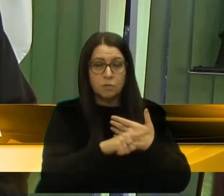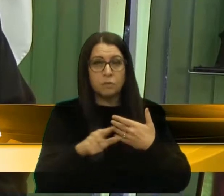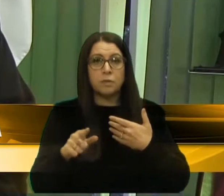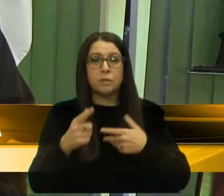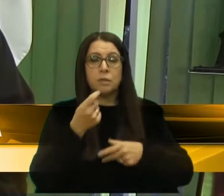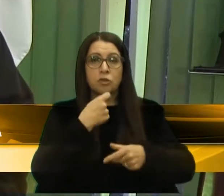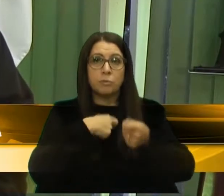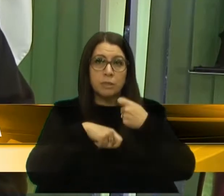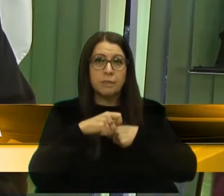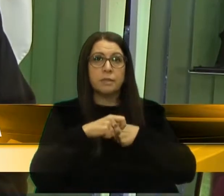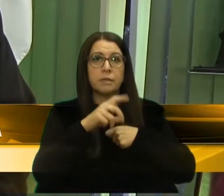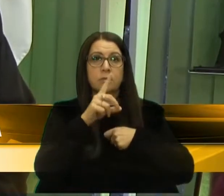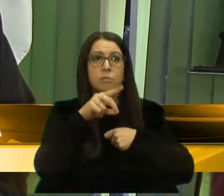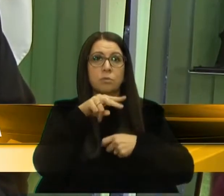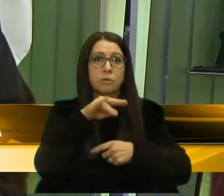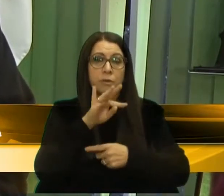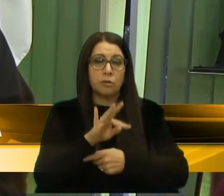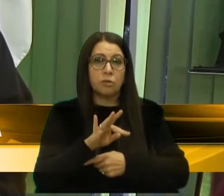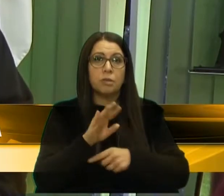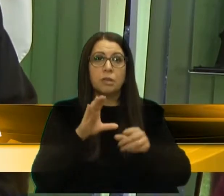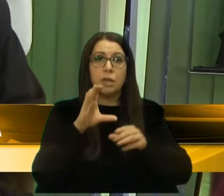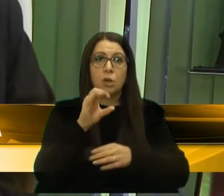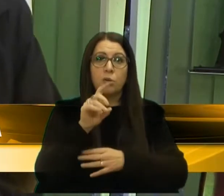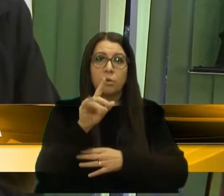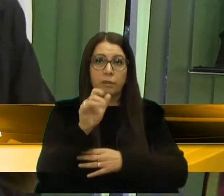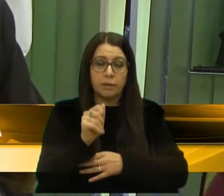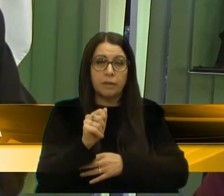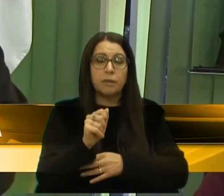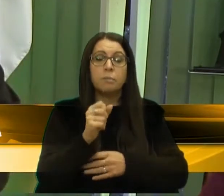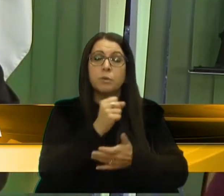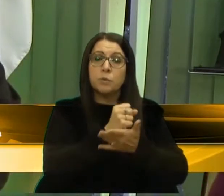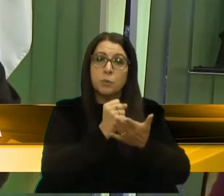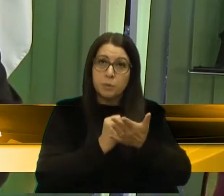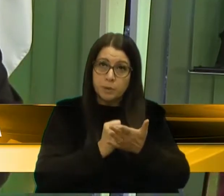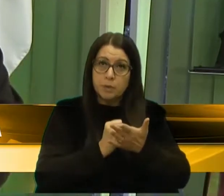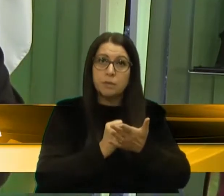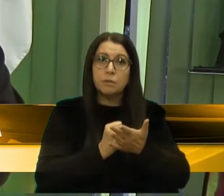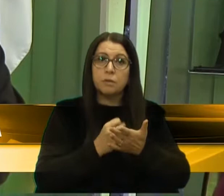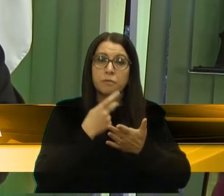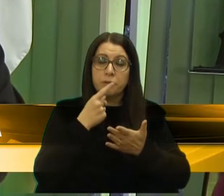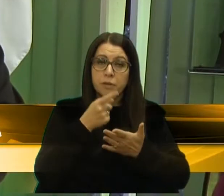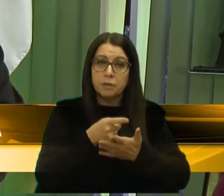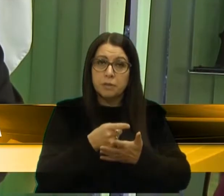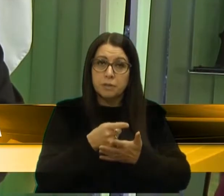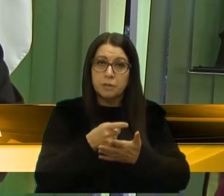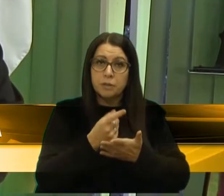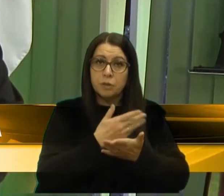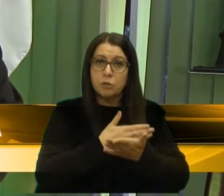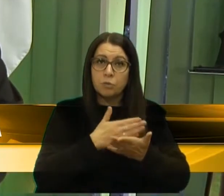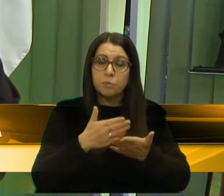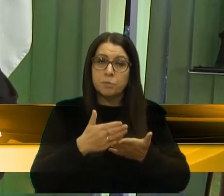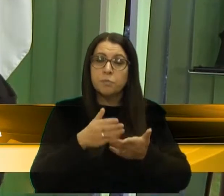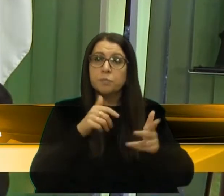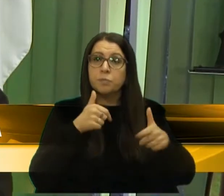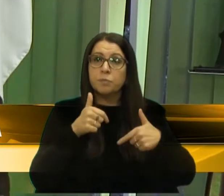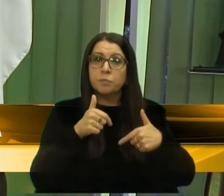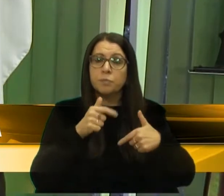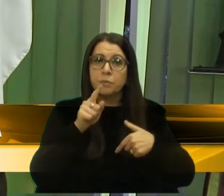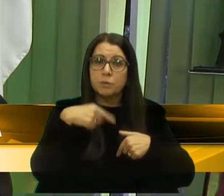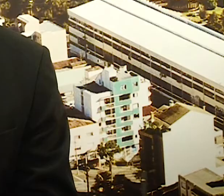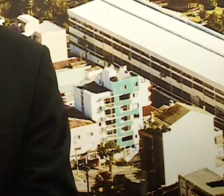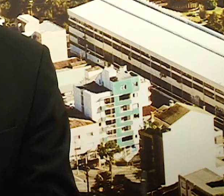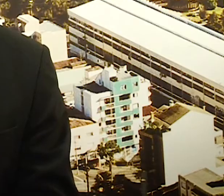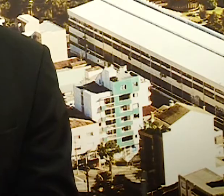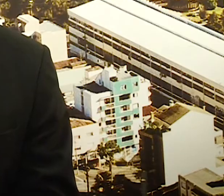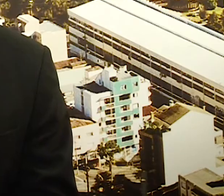administração e o DENIT e também a CODECA por esse contrato aí, que diz aqui que inicia os trabalhos nos próximos